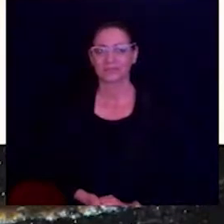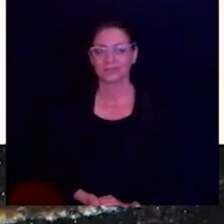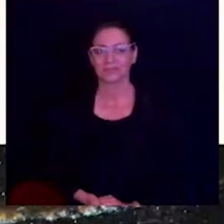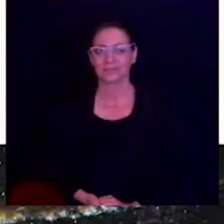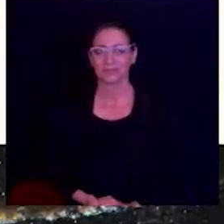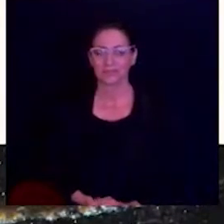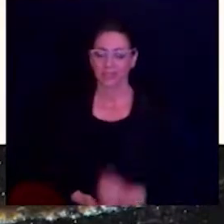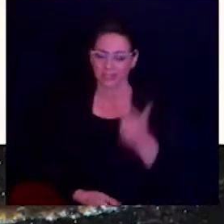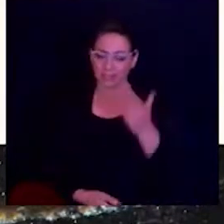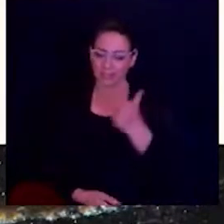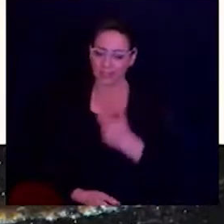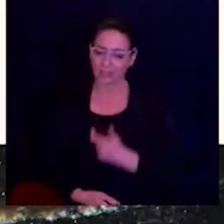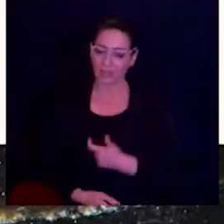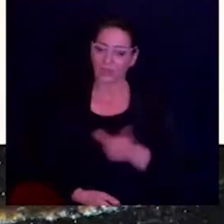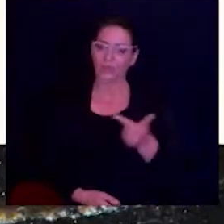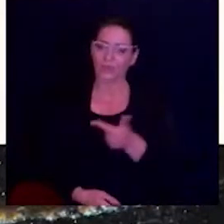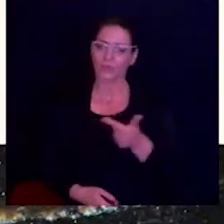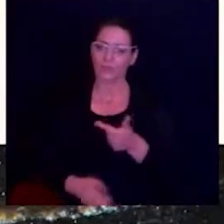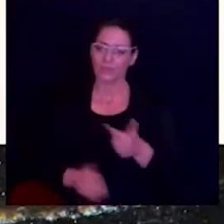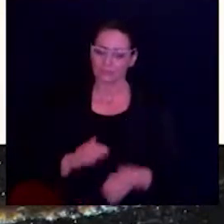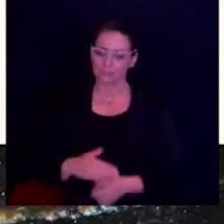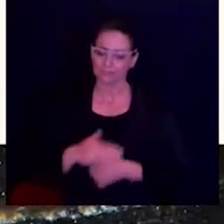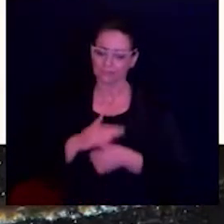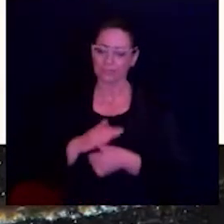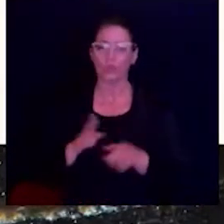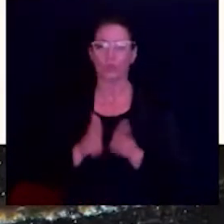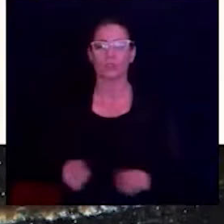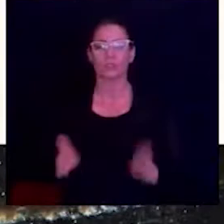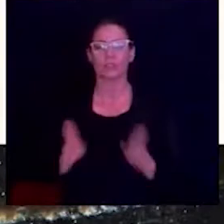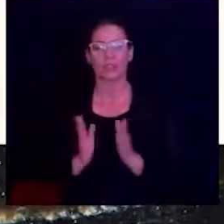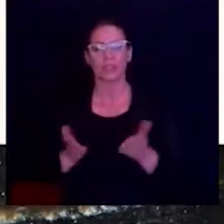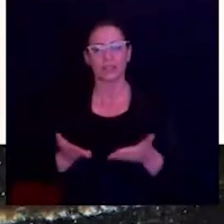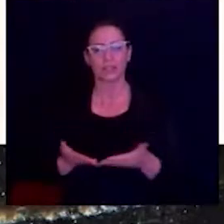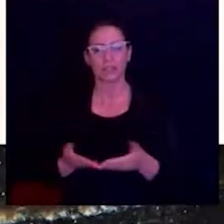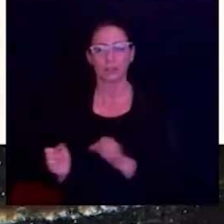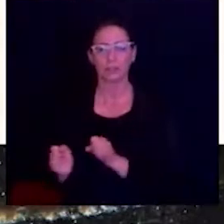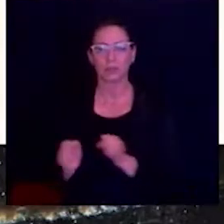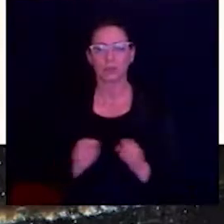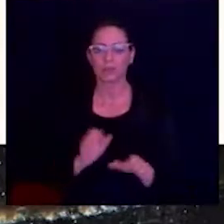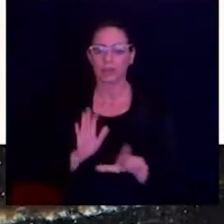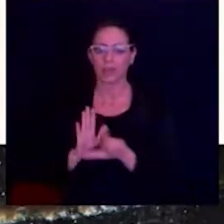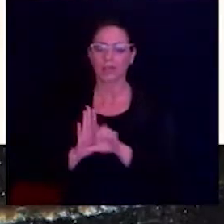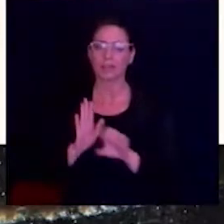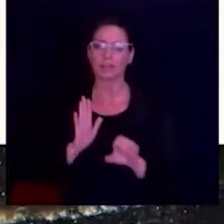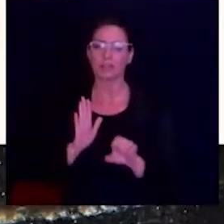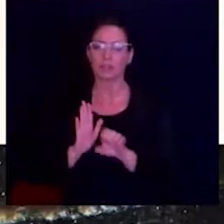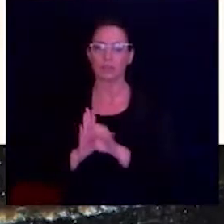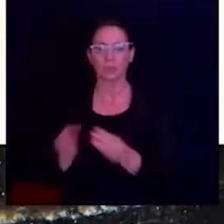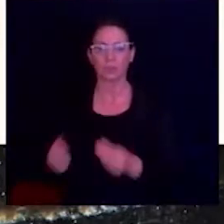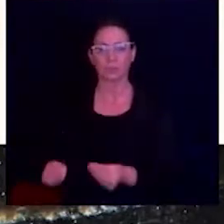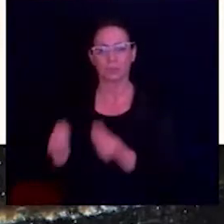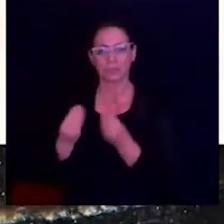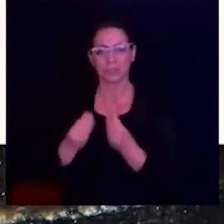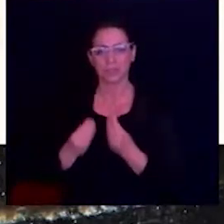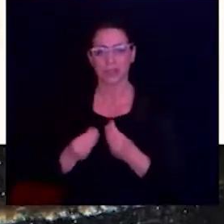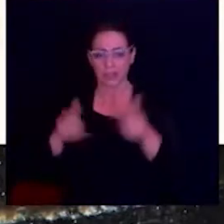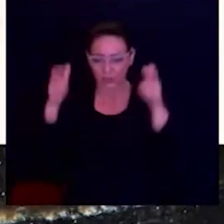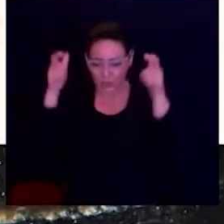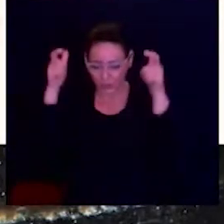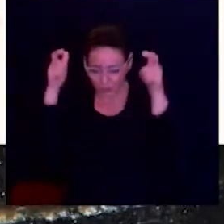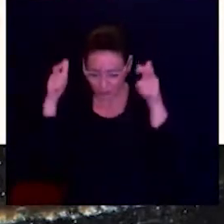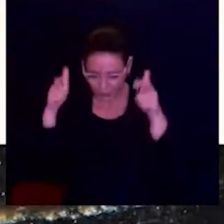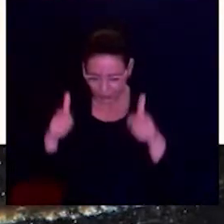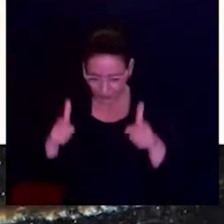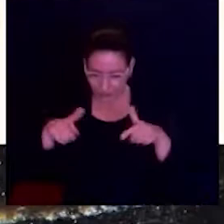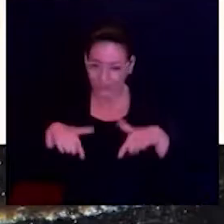Na qualidade de vice-reitor da Universidade La Salle e pelos poderes que a lei e o estatuto me outorgam, confiro-lhes o